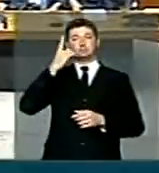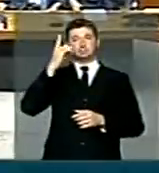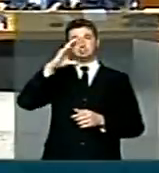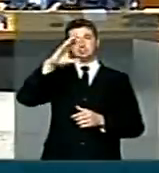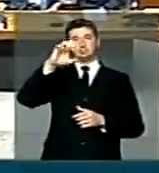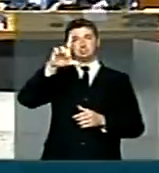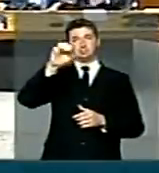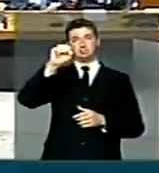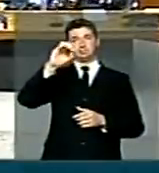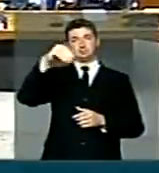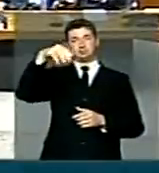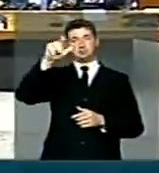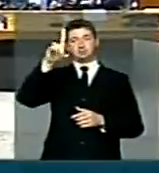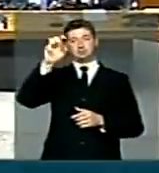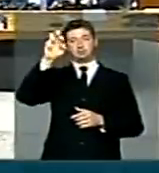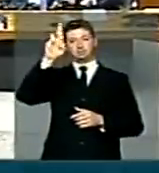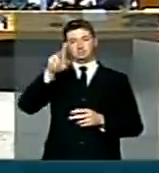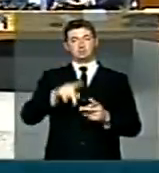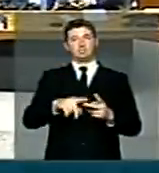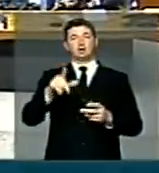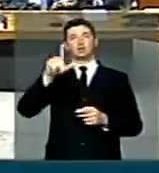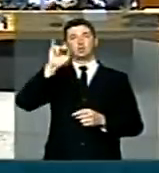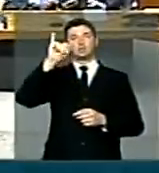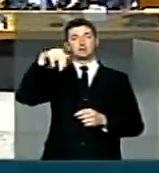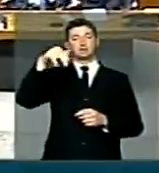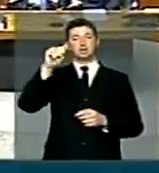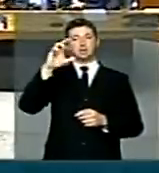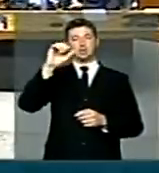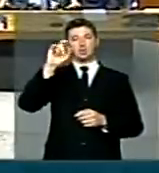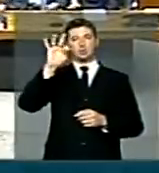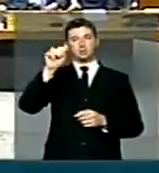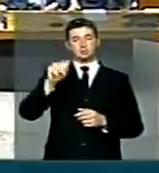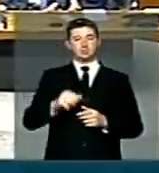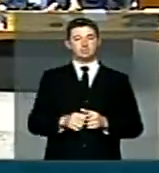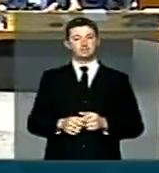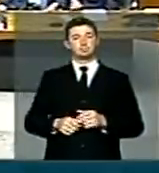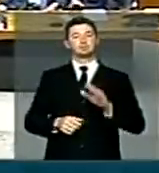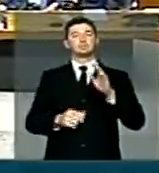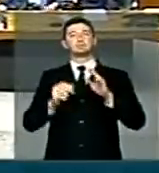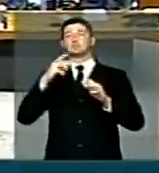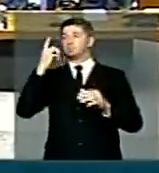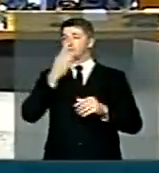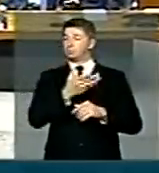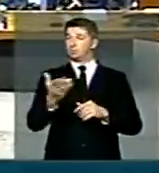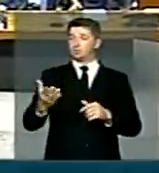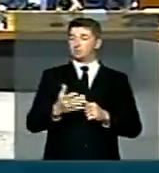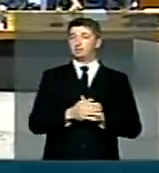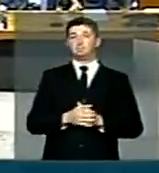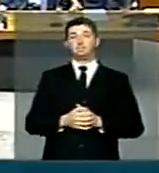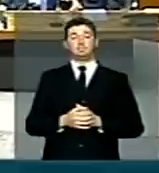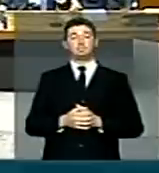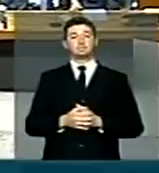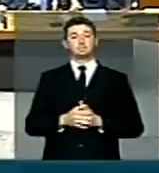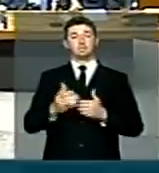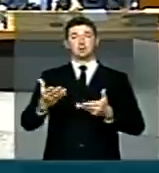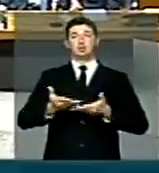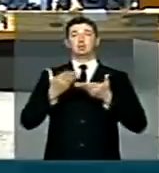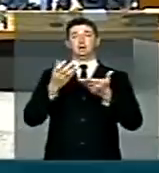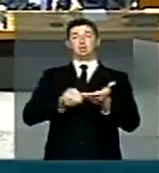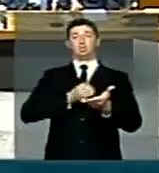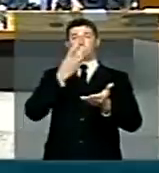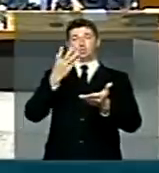deput deputada Luciana Costa senhora Presidente senhores parlamentares eu quero aqui encaminhar um